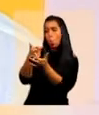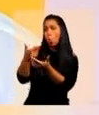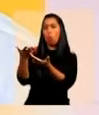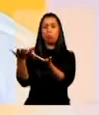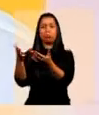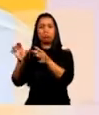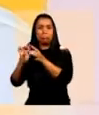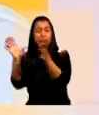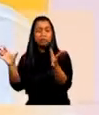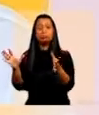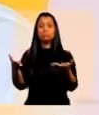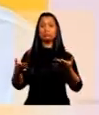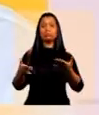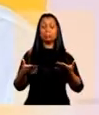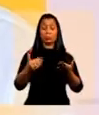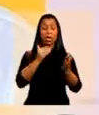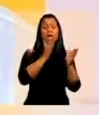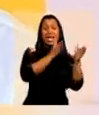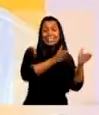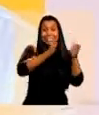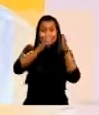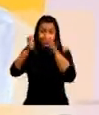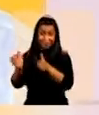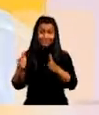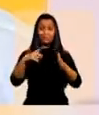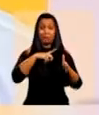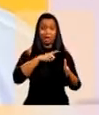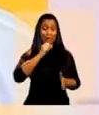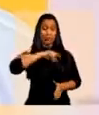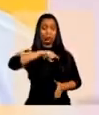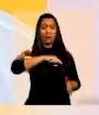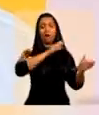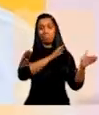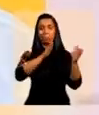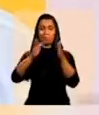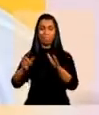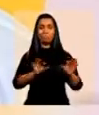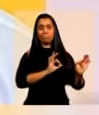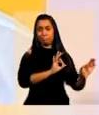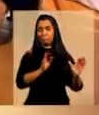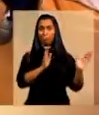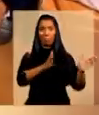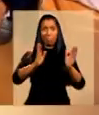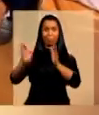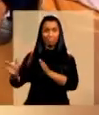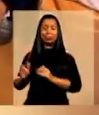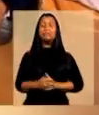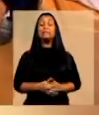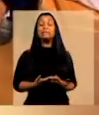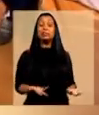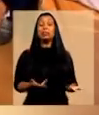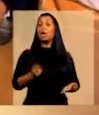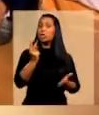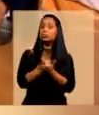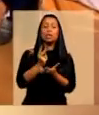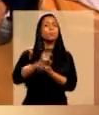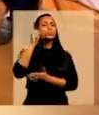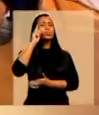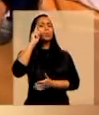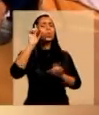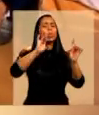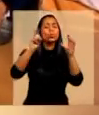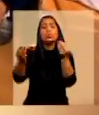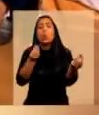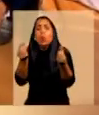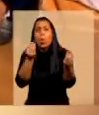compras aleatórias. Então, o meu orçamento ele é dividido em percentuais para cada área. Diego, e é um exercício de todo dia?